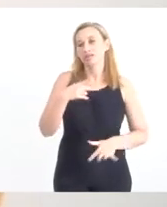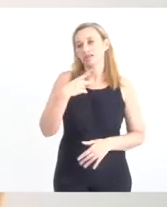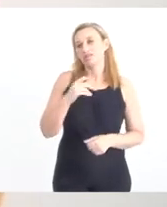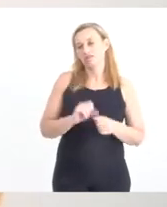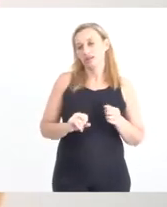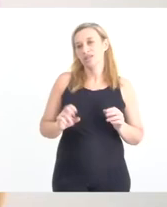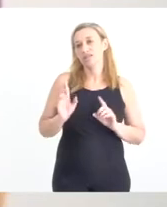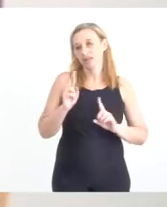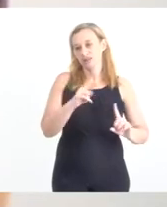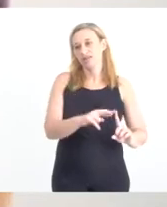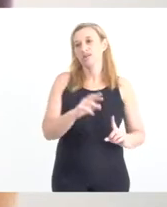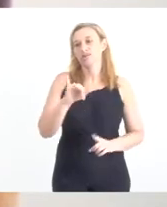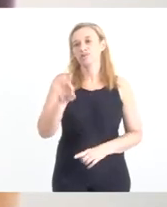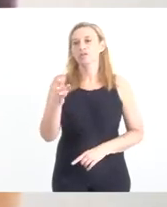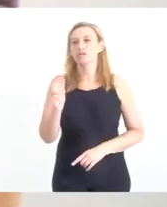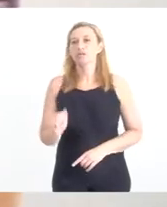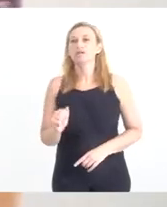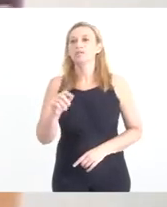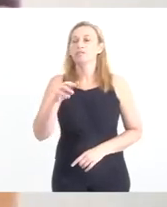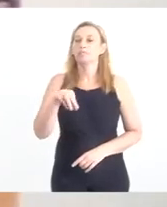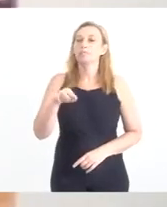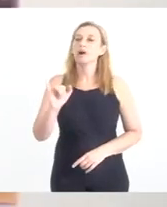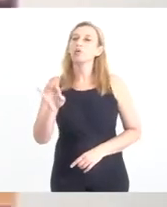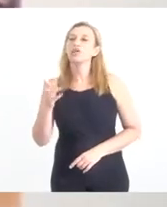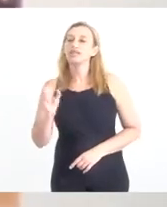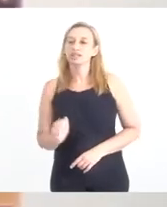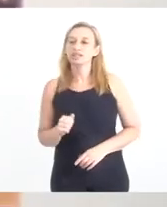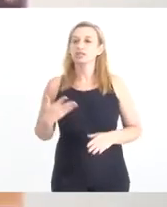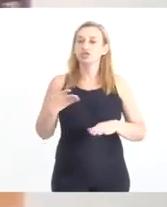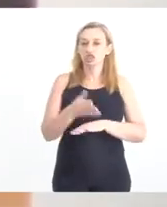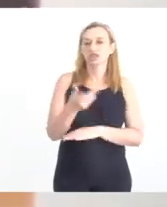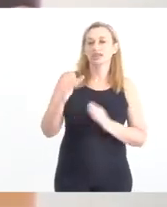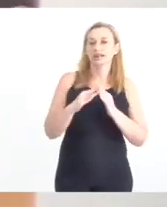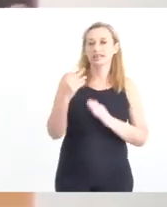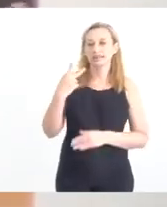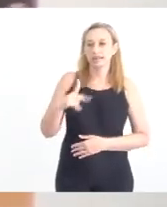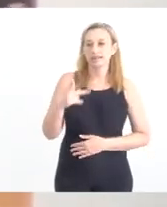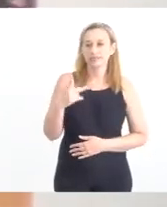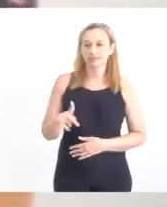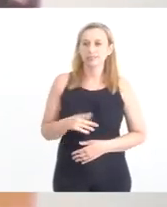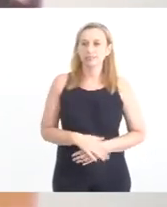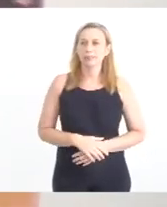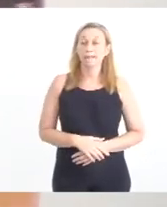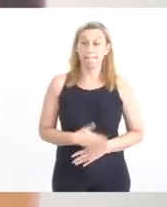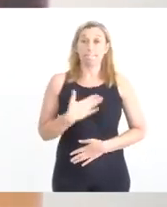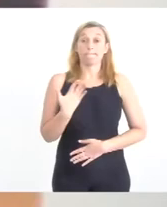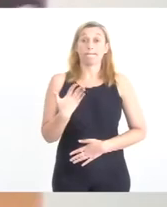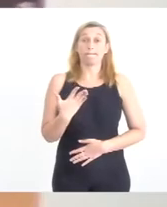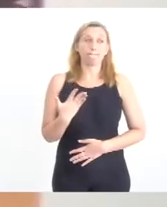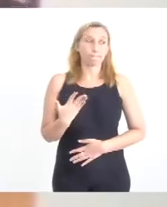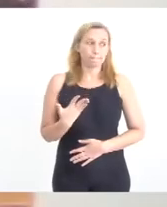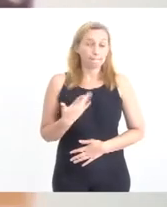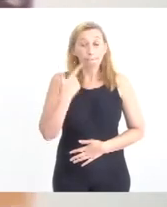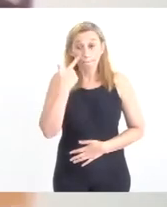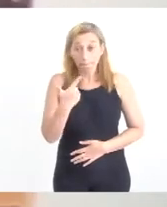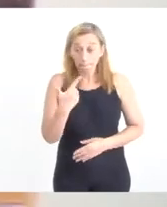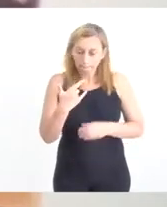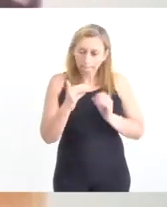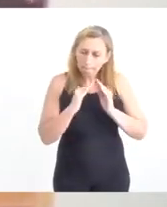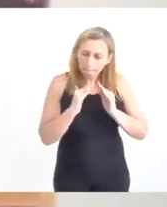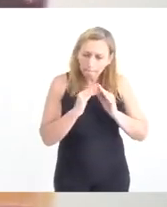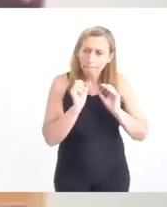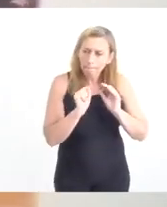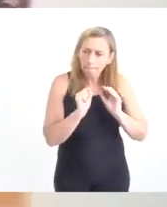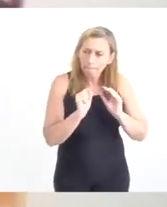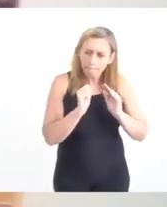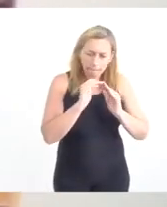essa referência Dona Maurícia porque quando chegamos na casa dela foi assustador ver que a casa